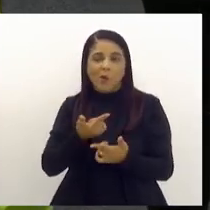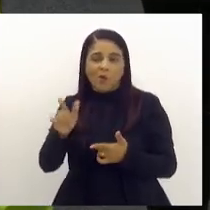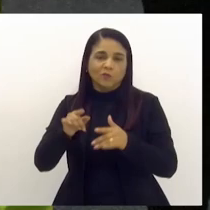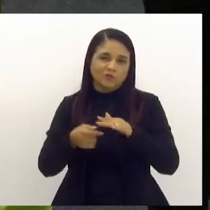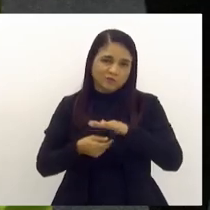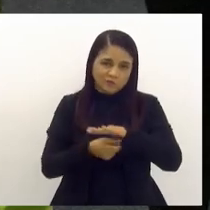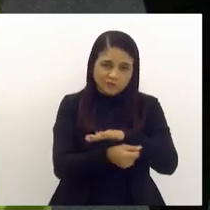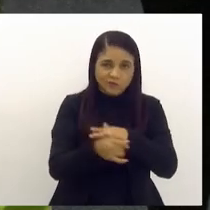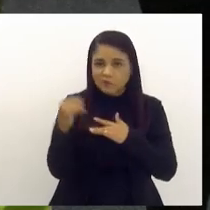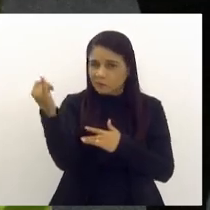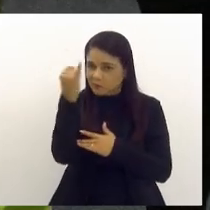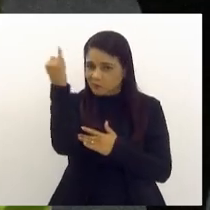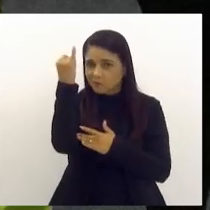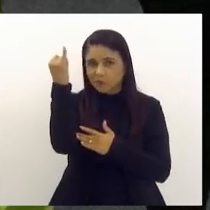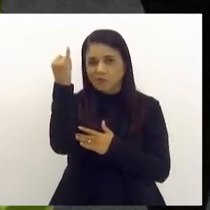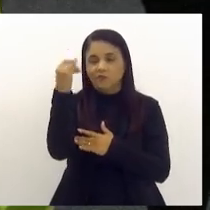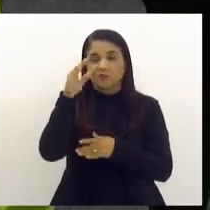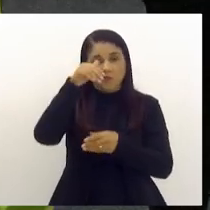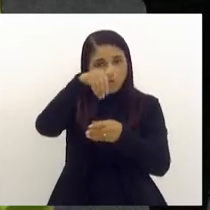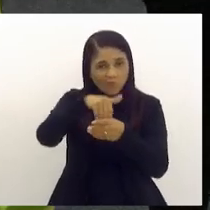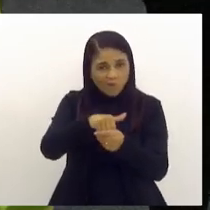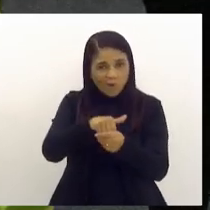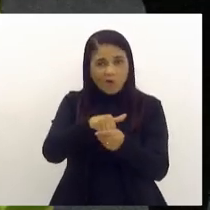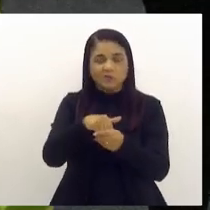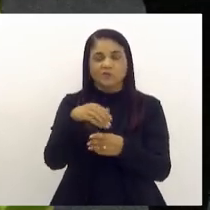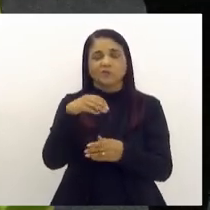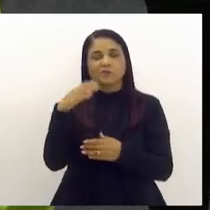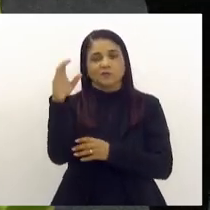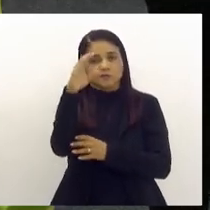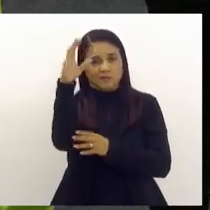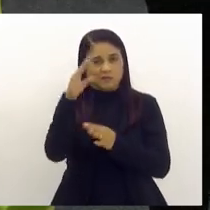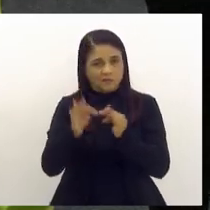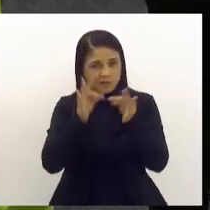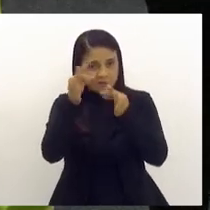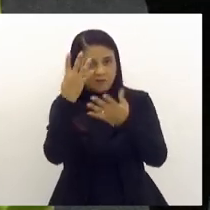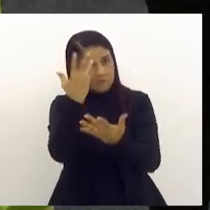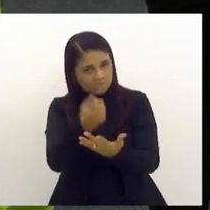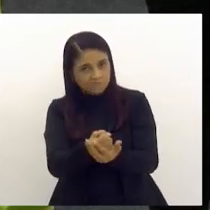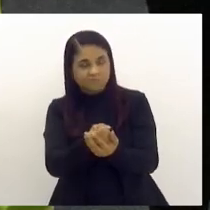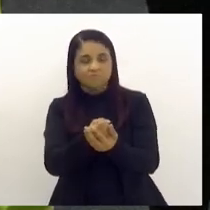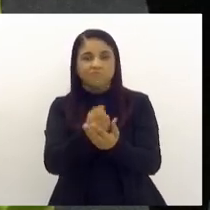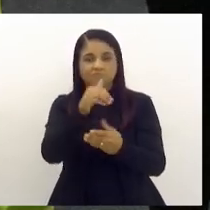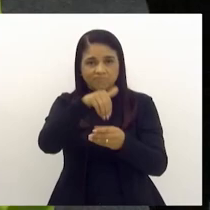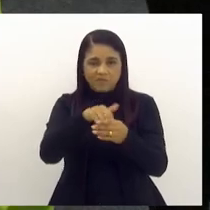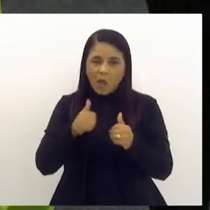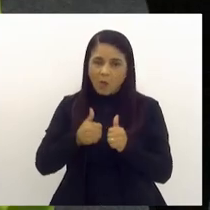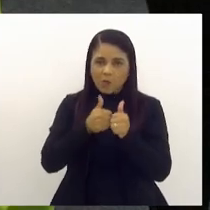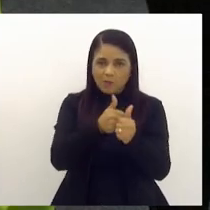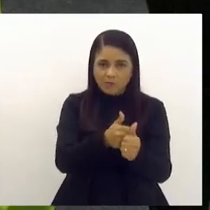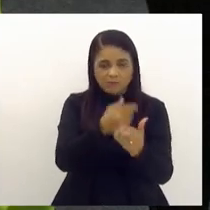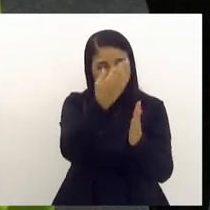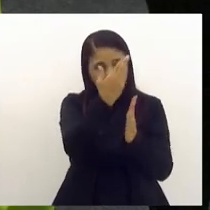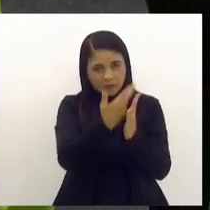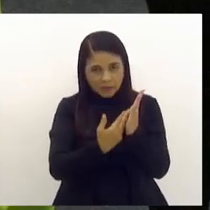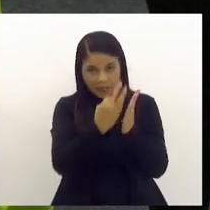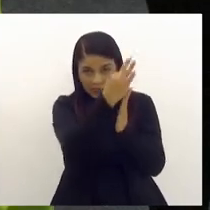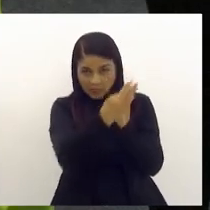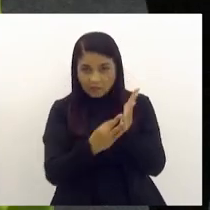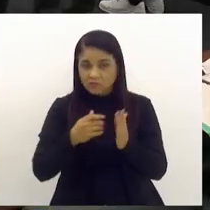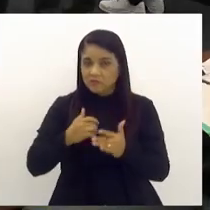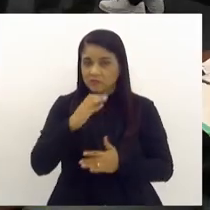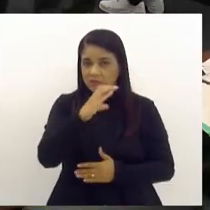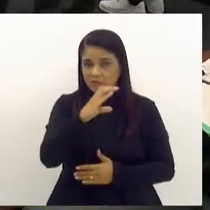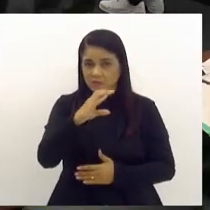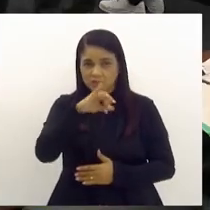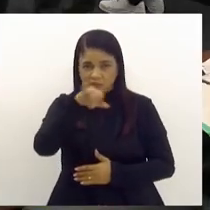muito importantes para nós, o voto da Comissão da Ciência e Tecnologia é favorável, acompanhando o texto da CCJ. Obrigada, presidente. Muito